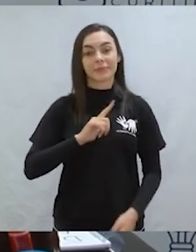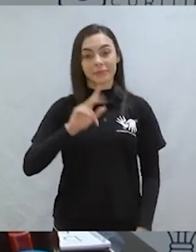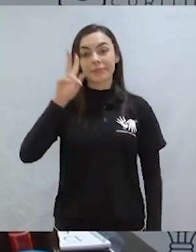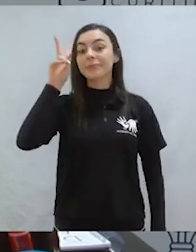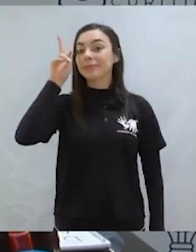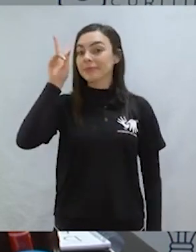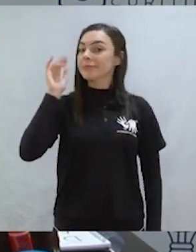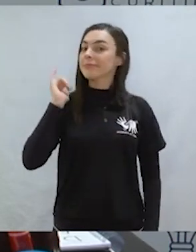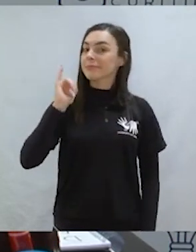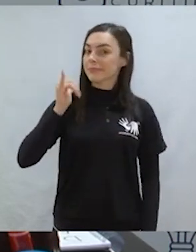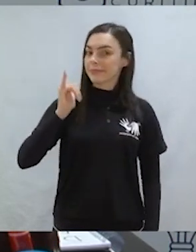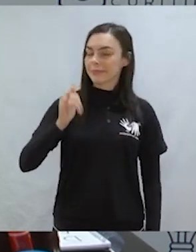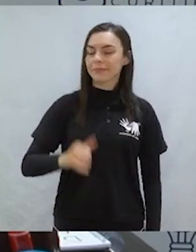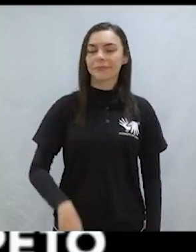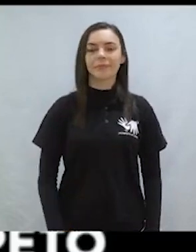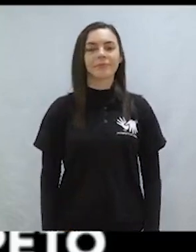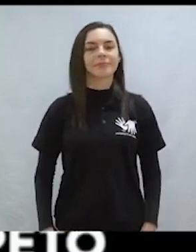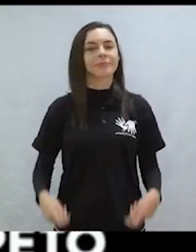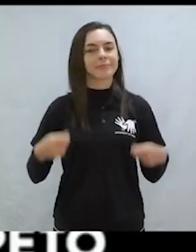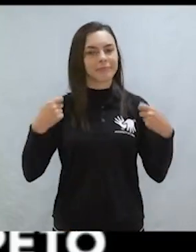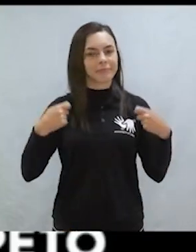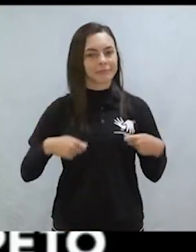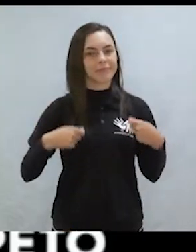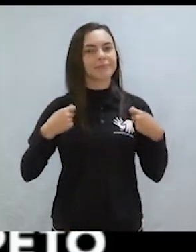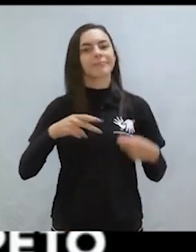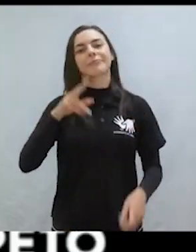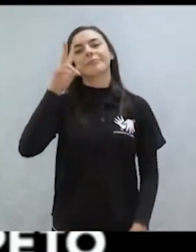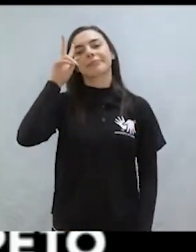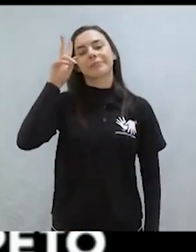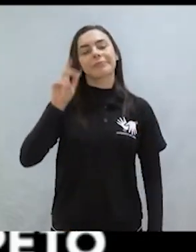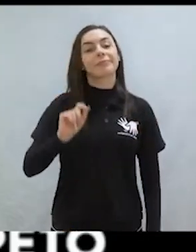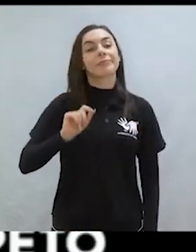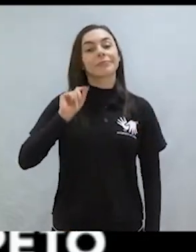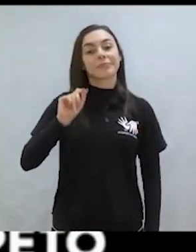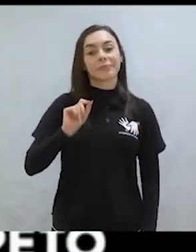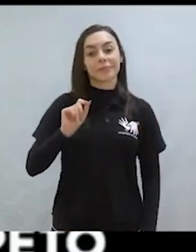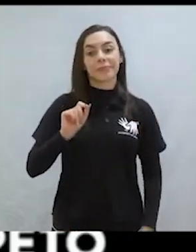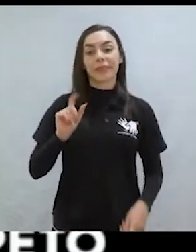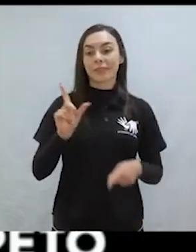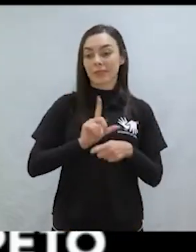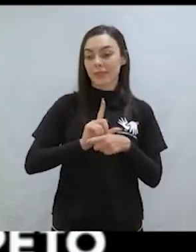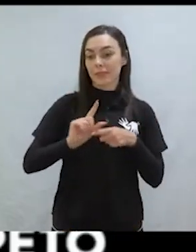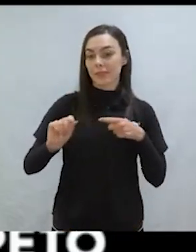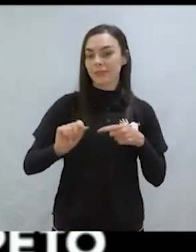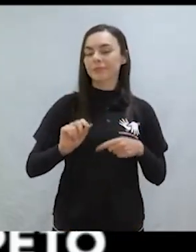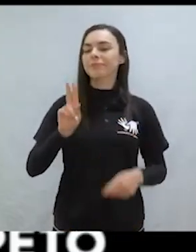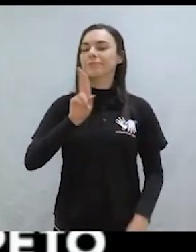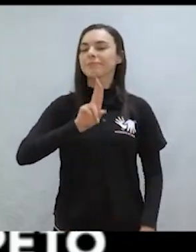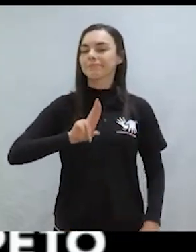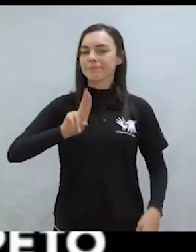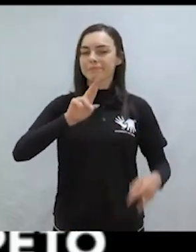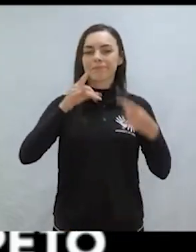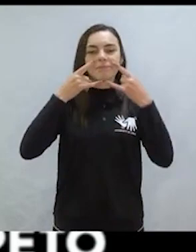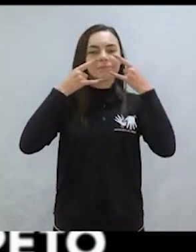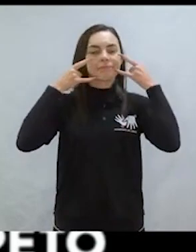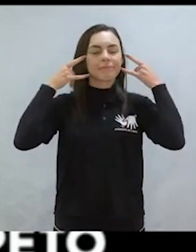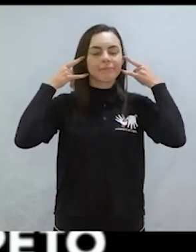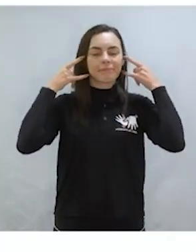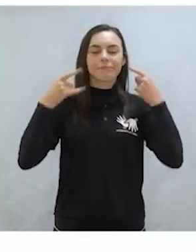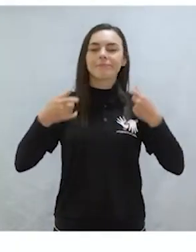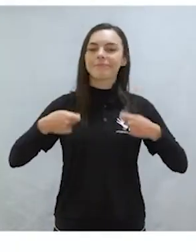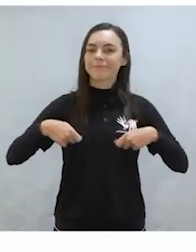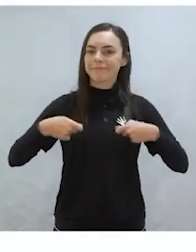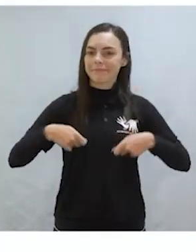um lembrete para nós, olhe lá. Nós não podemos sair sem utilizar